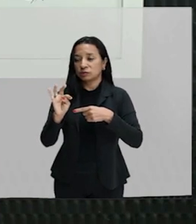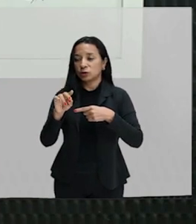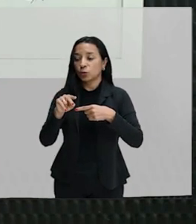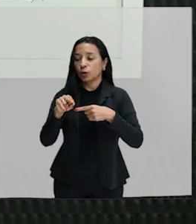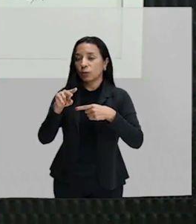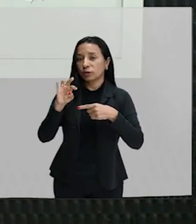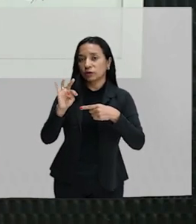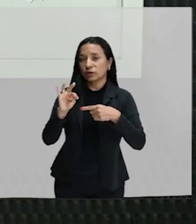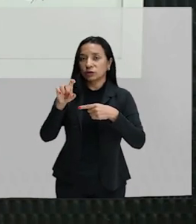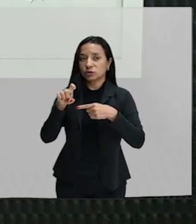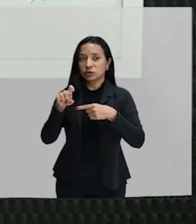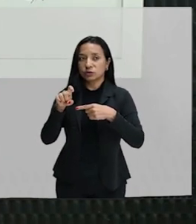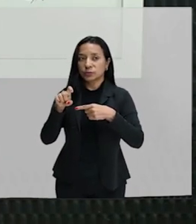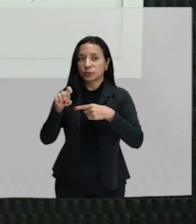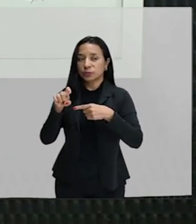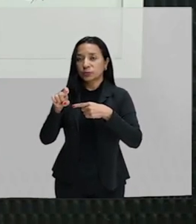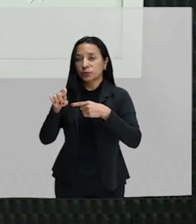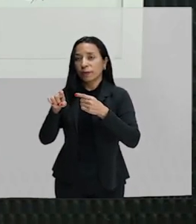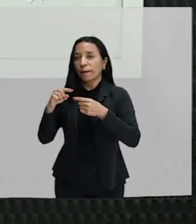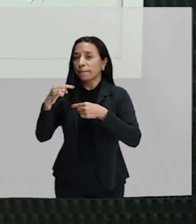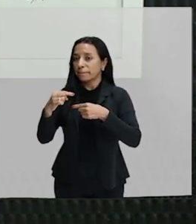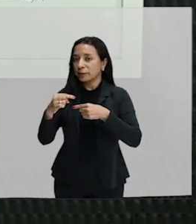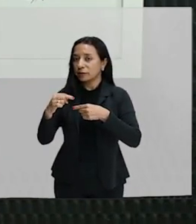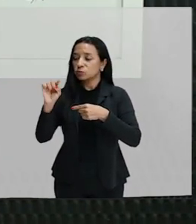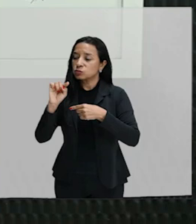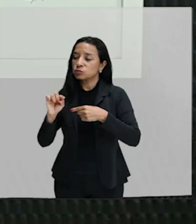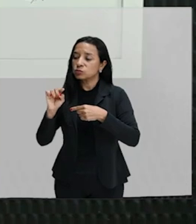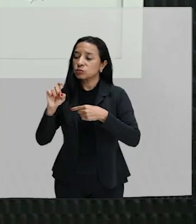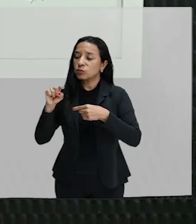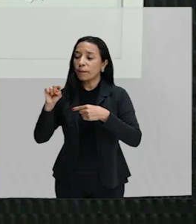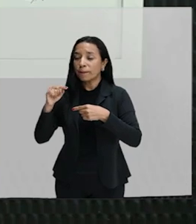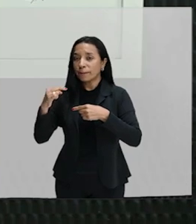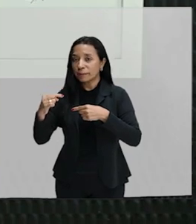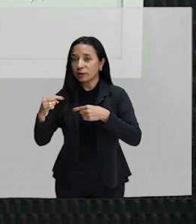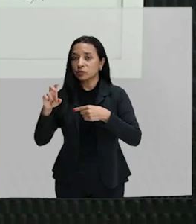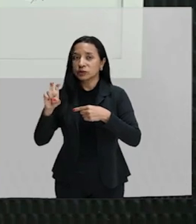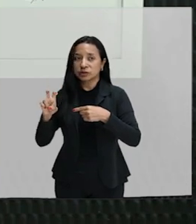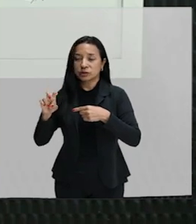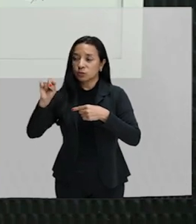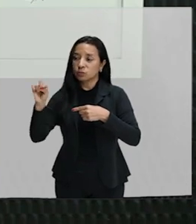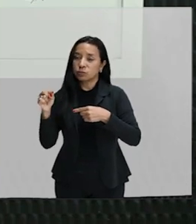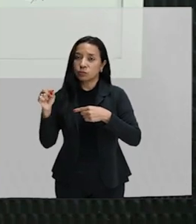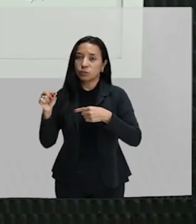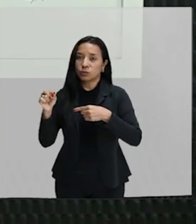porque a temperatura aqui embaixo ela é -5 mesmo 95